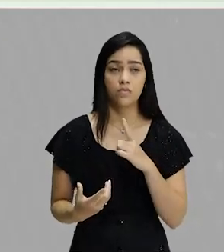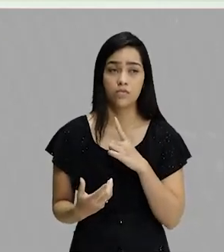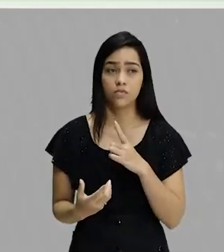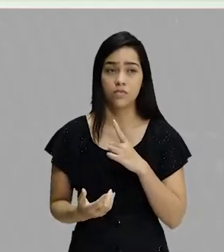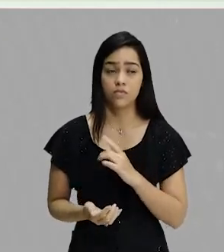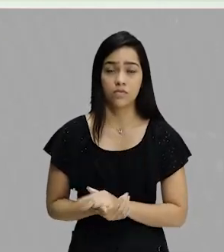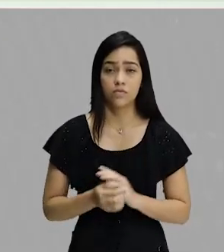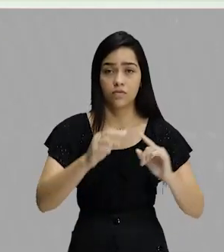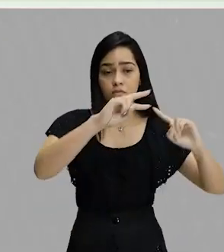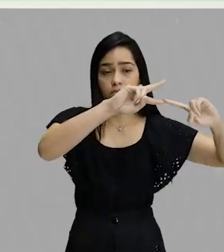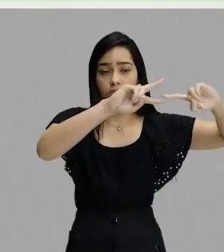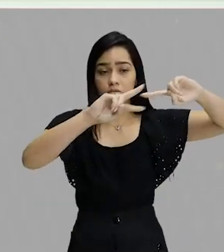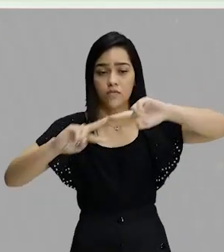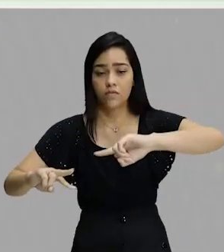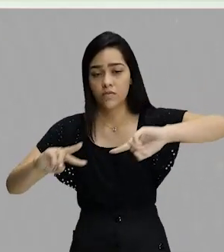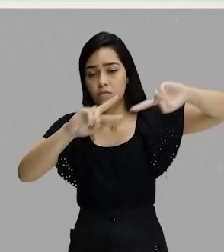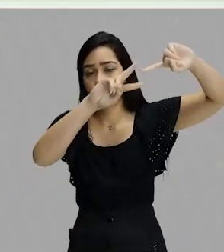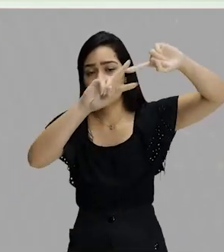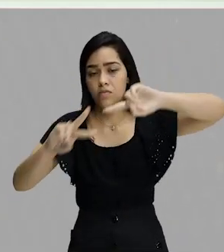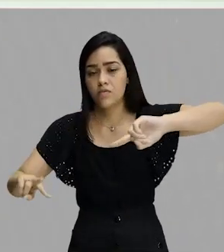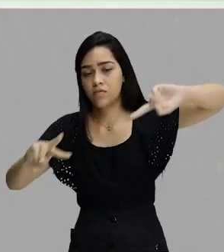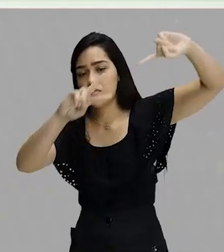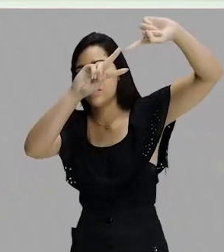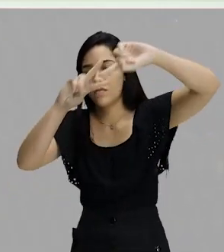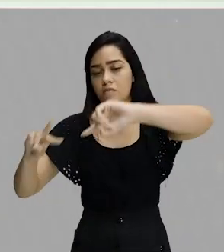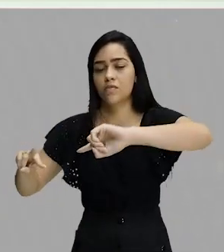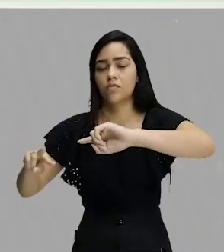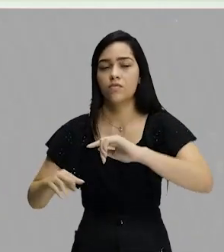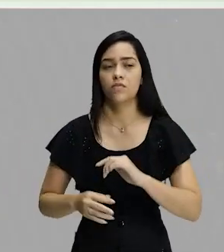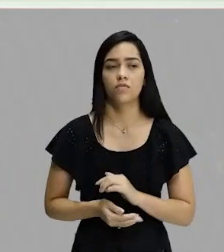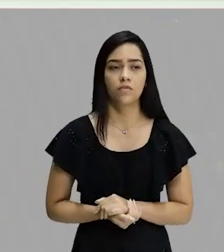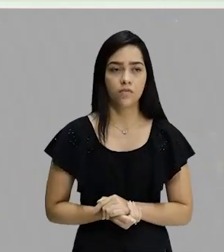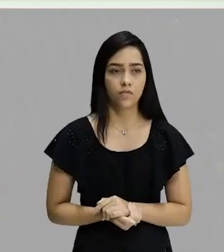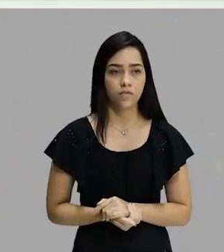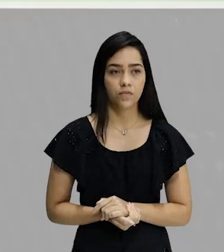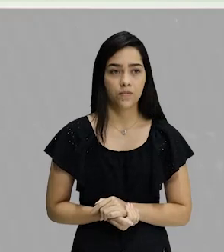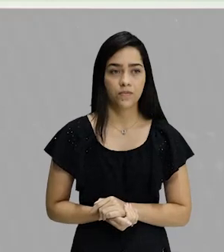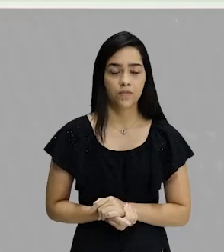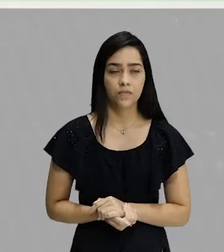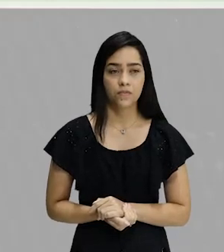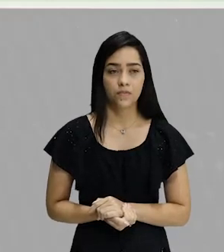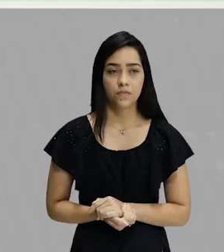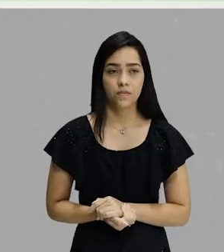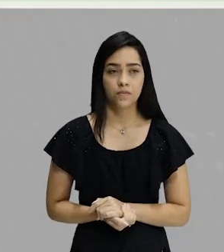nossas diagonais, ó. Multiplicando na ida e multiplicando na volta.